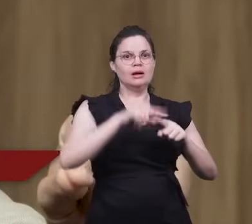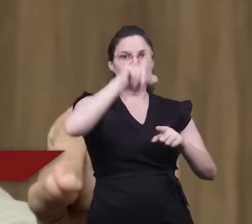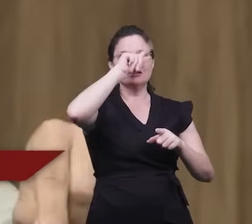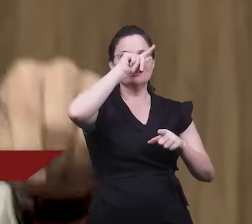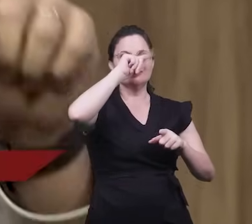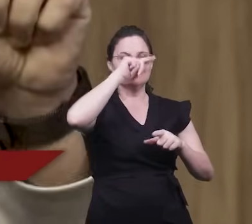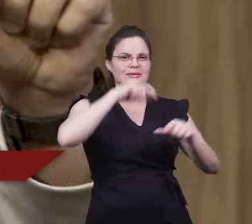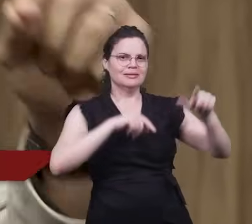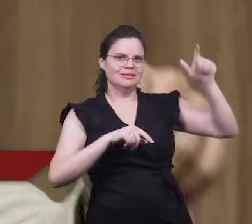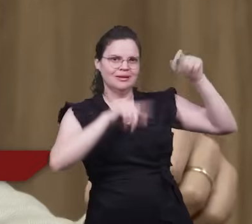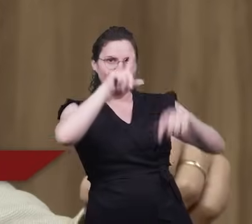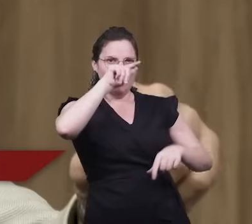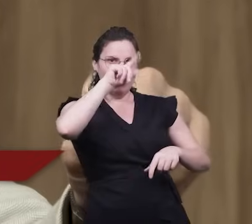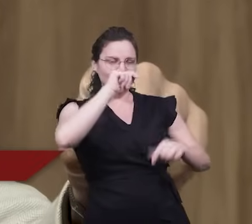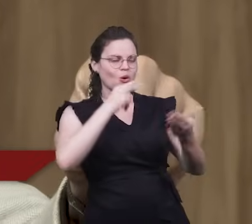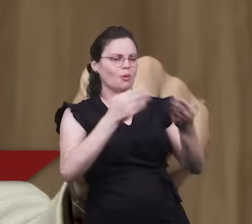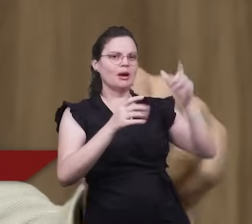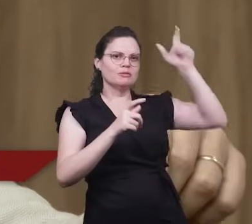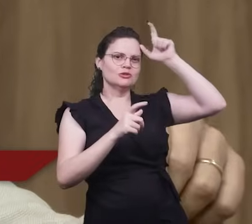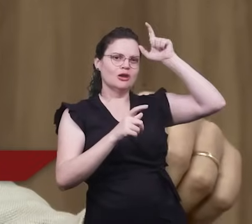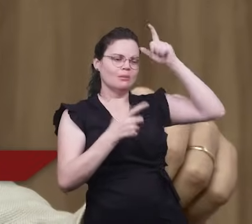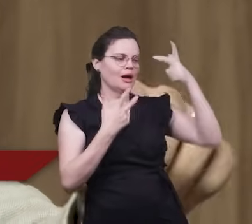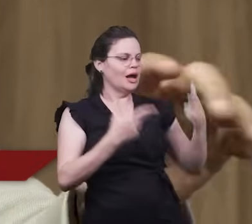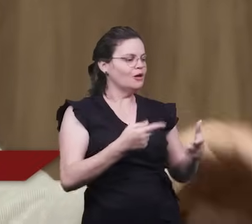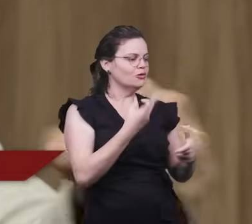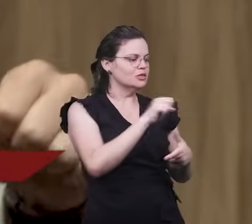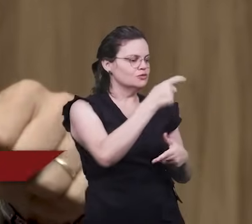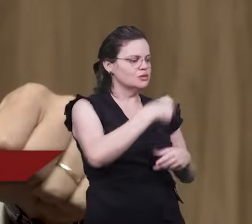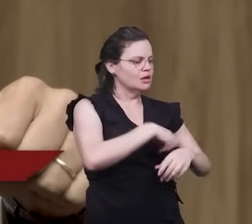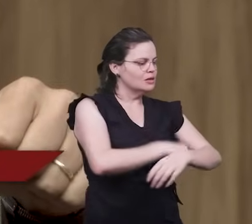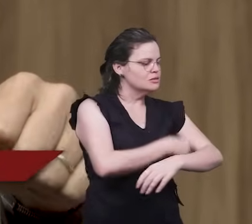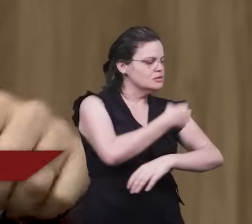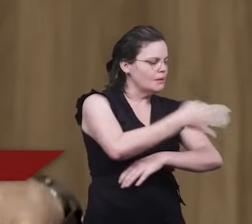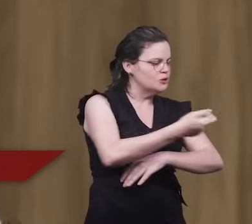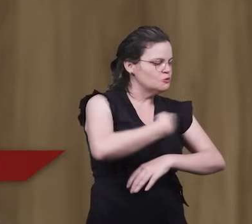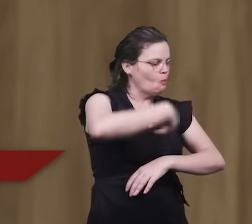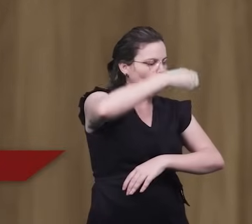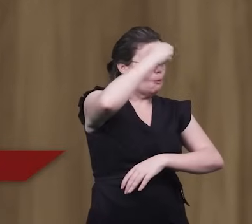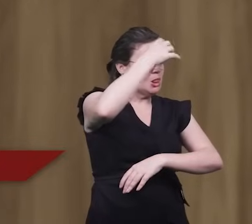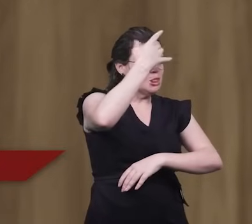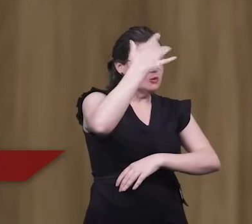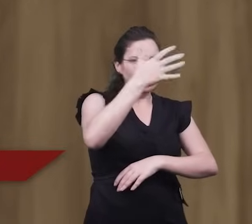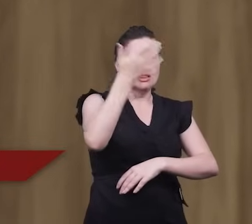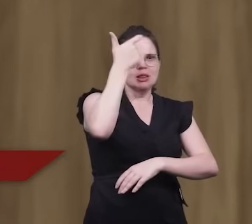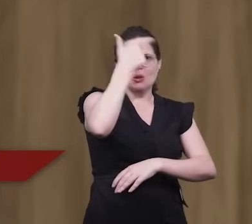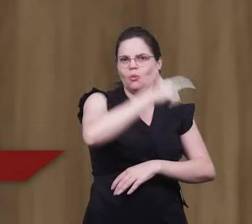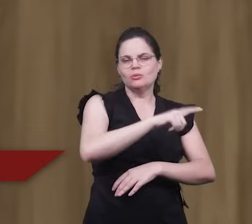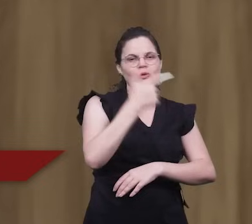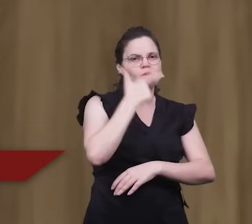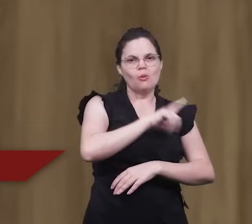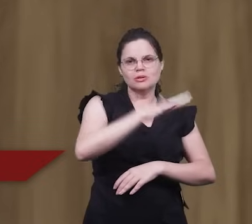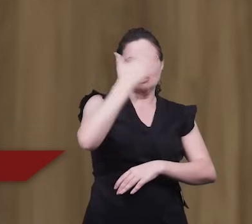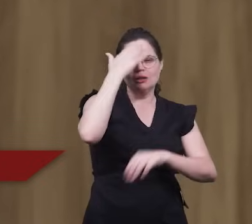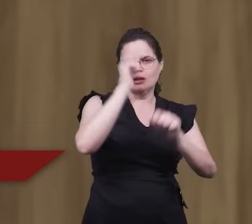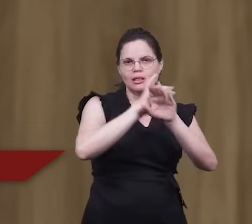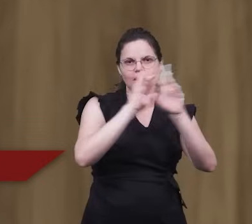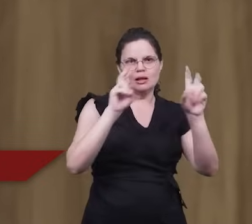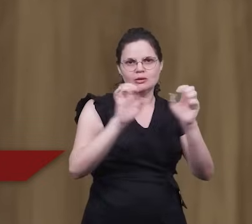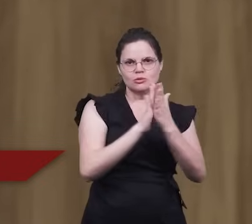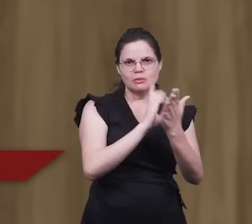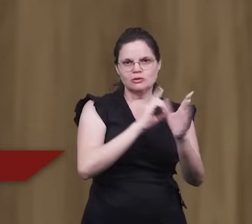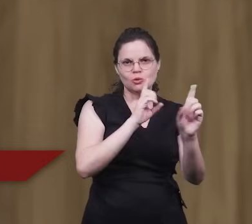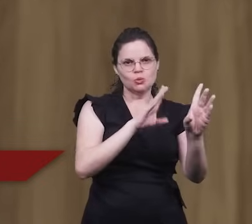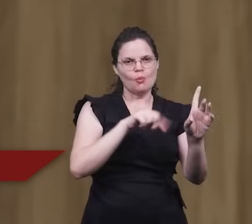compreende a palavra, vem o maligno, que eram as aves, e a leva, e a toma. Quando nós olhamos agora na igreja